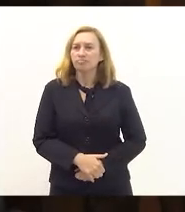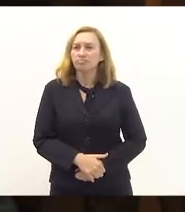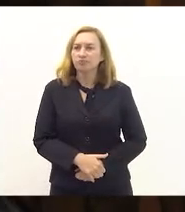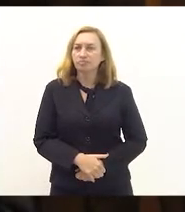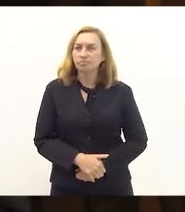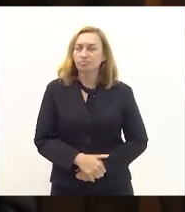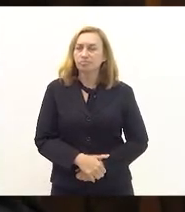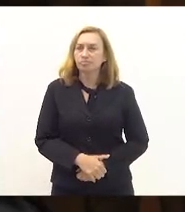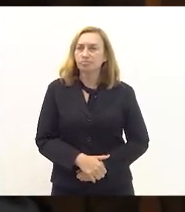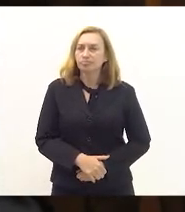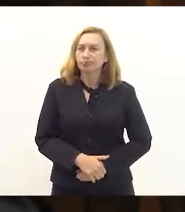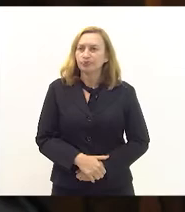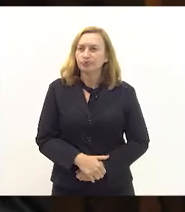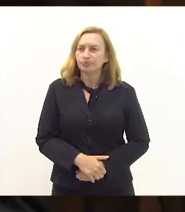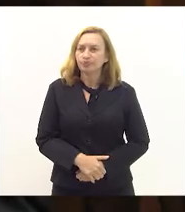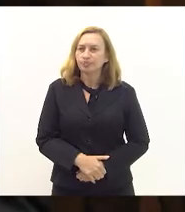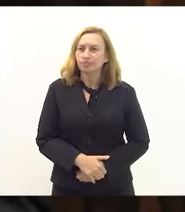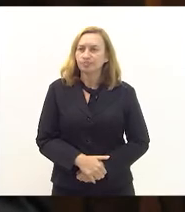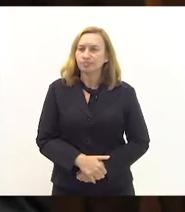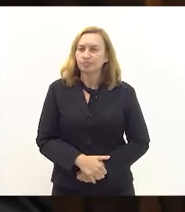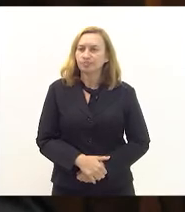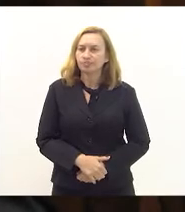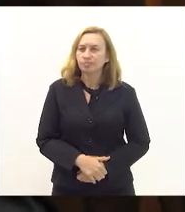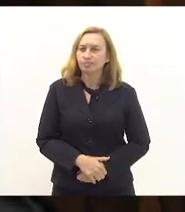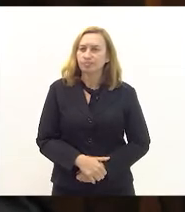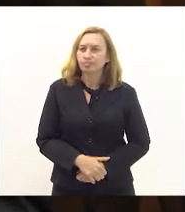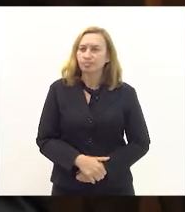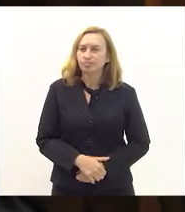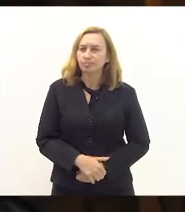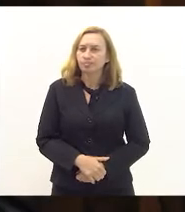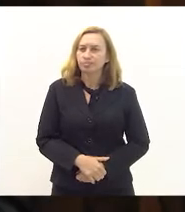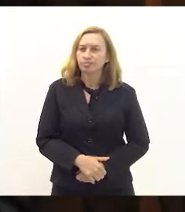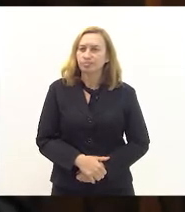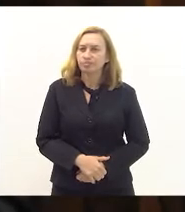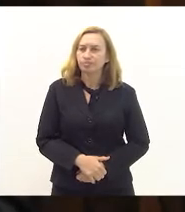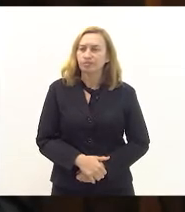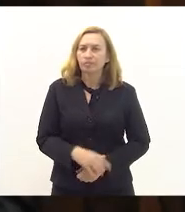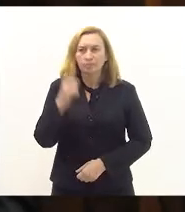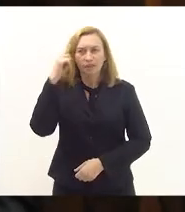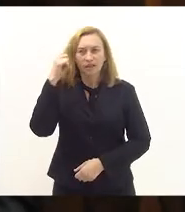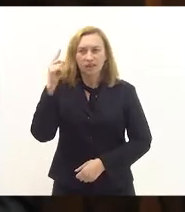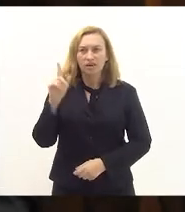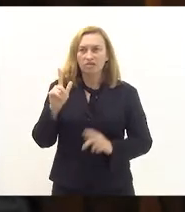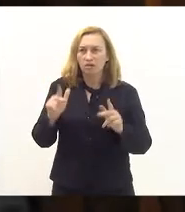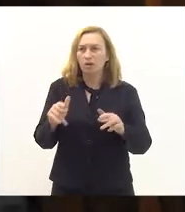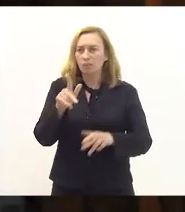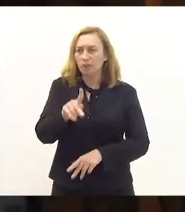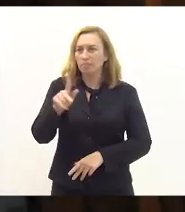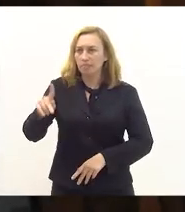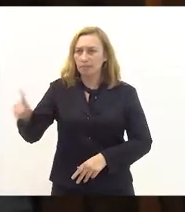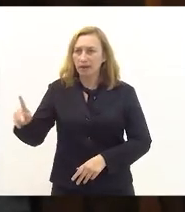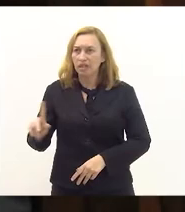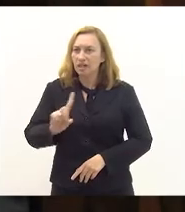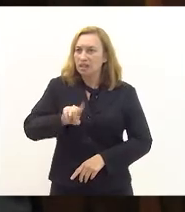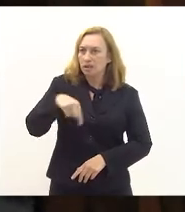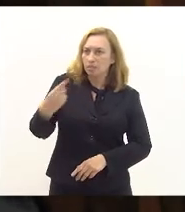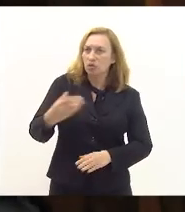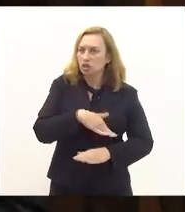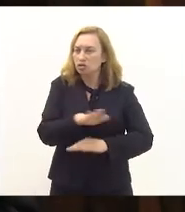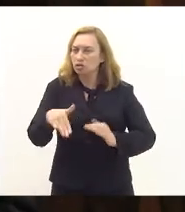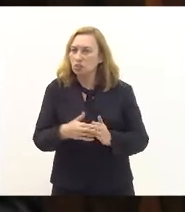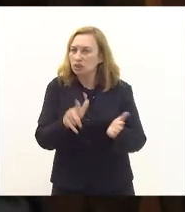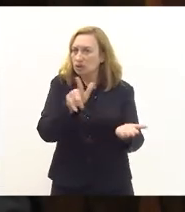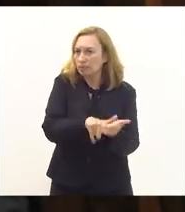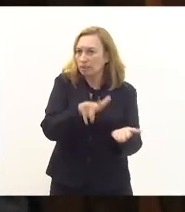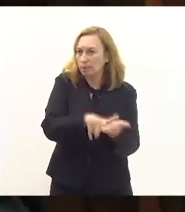condenavam previamente os que pensavam de maneira progressista. E depois que estavam todas as fichas